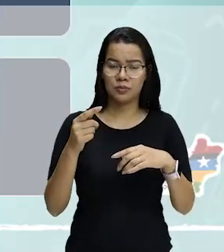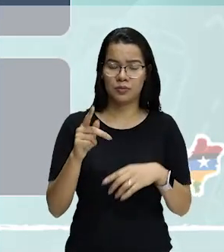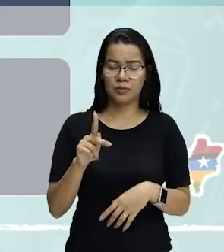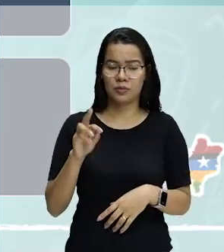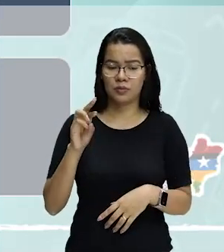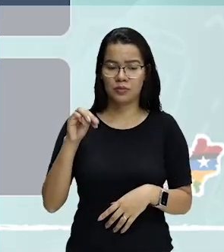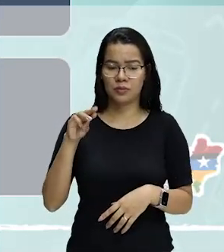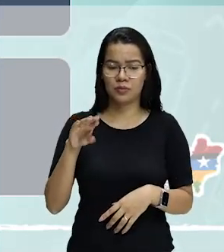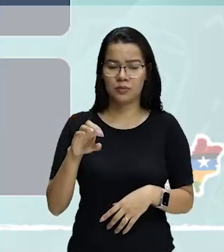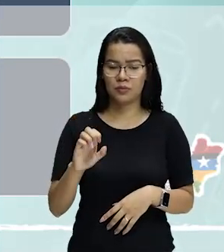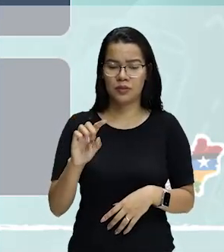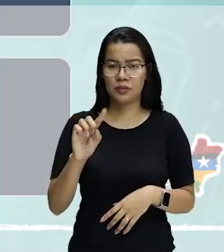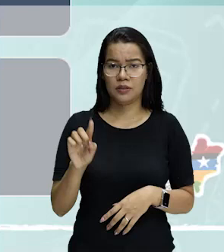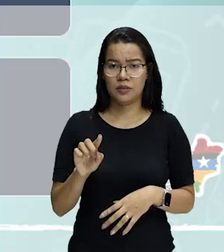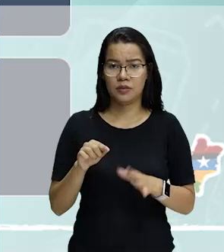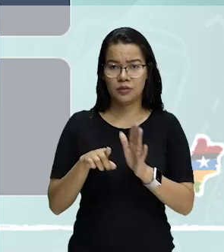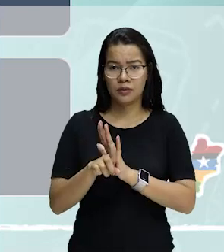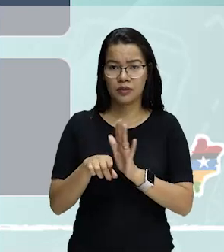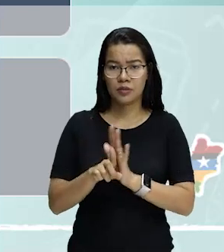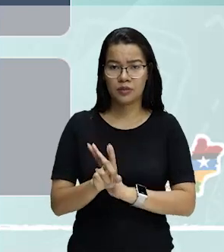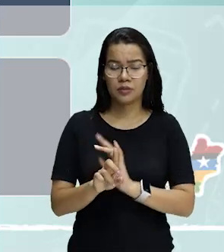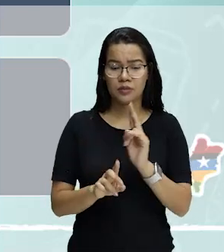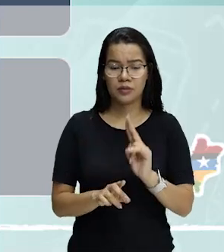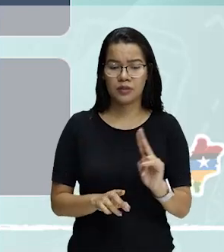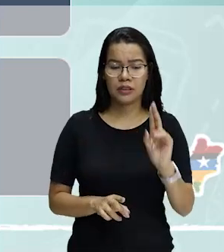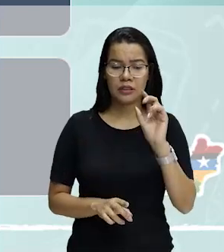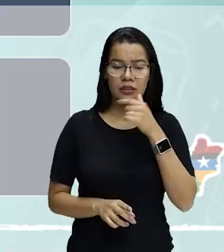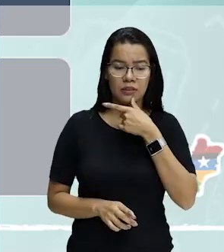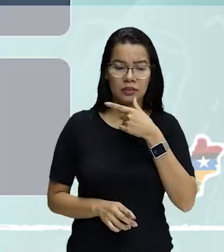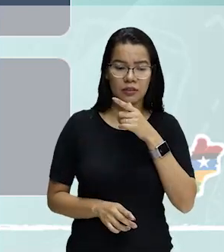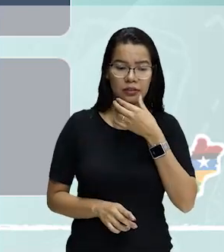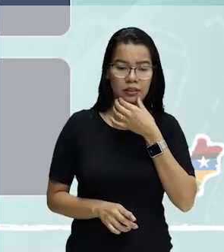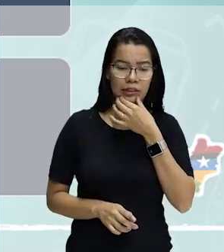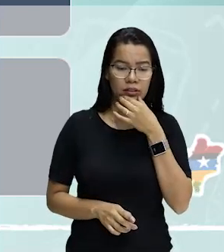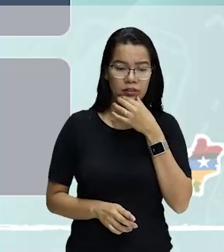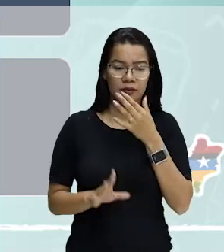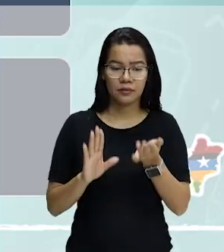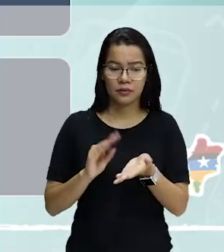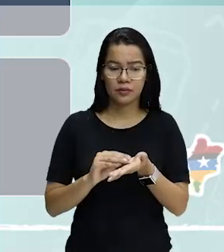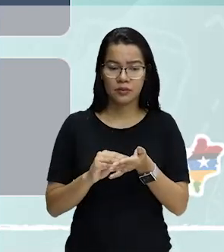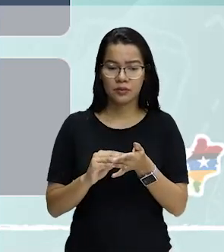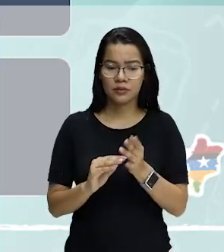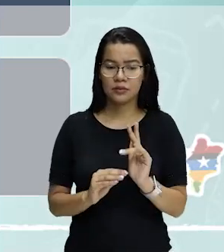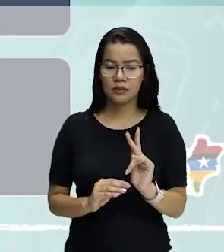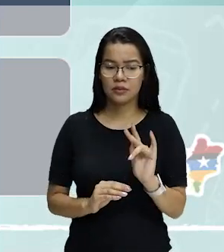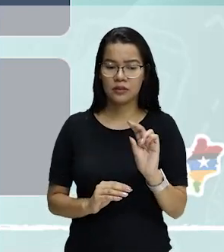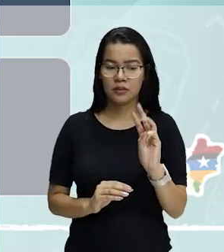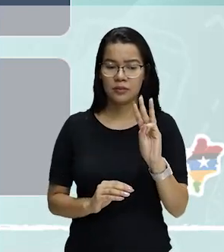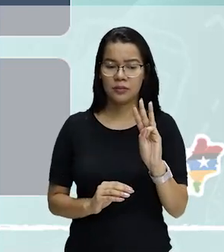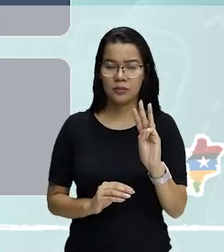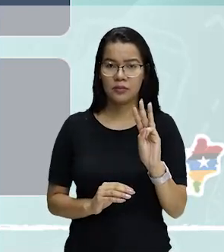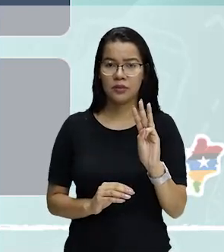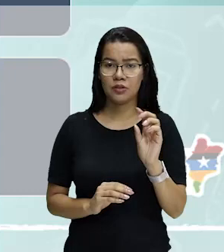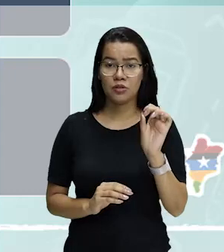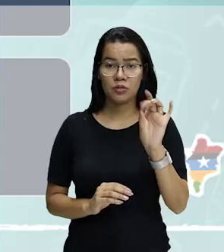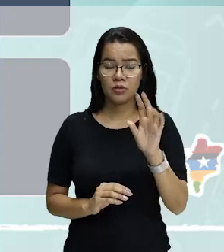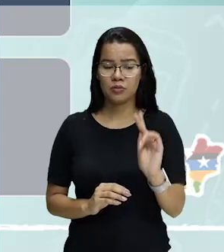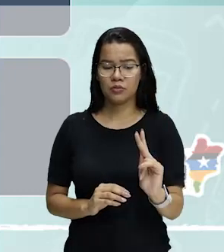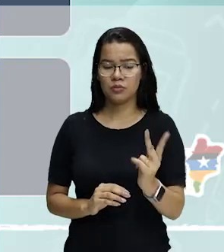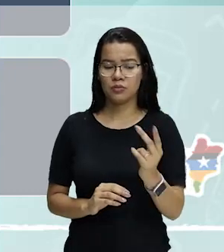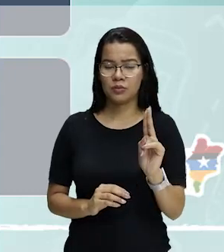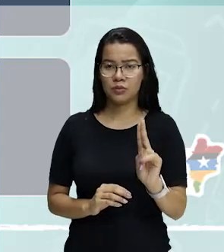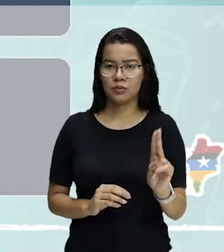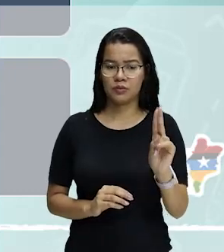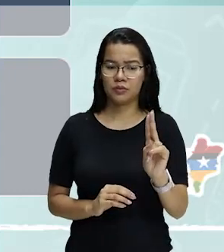muito utilizado também na língua inglesa, sem o WH, só com o W. How é a única